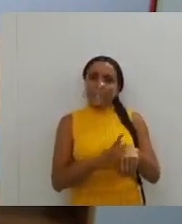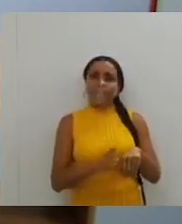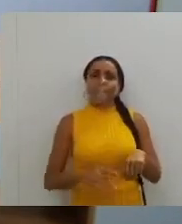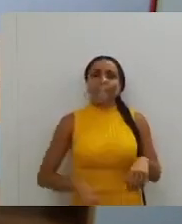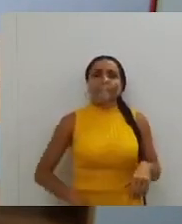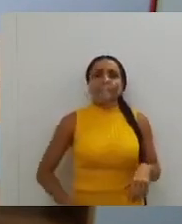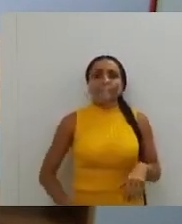um pouco.